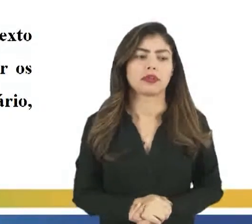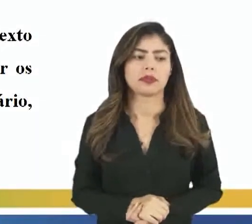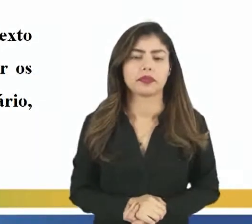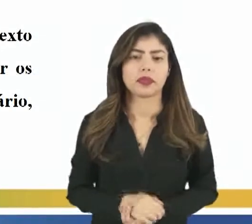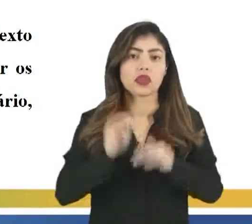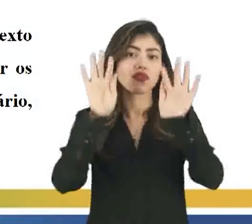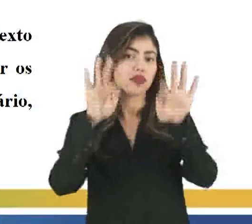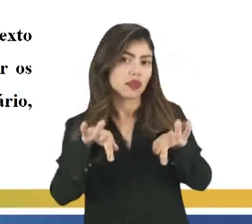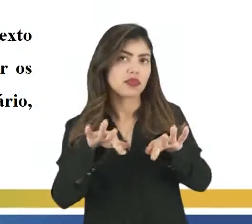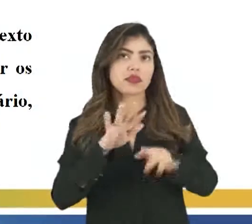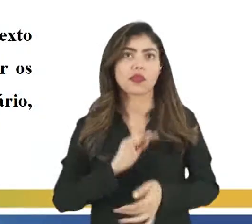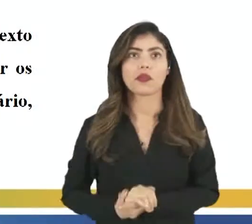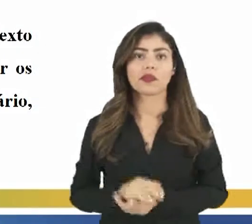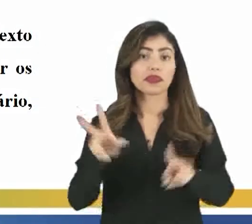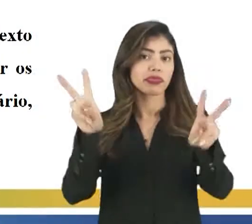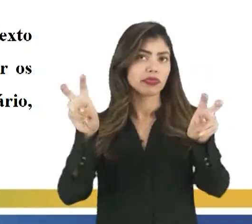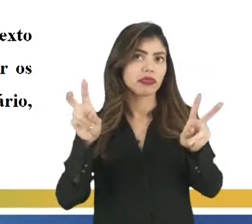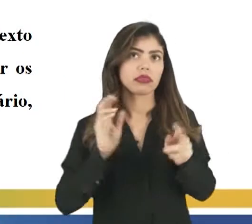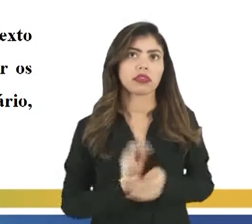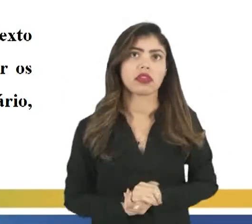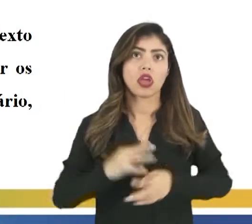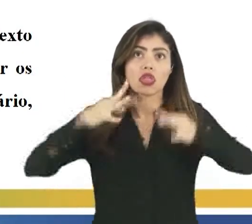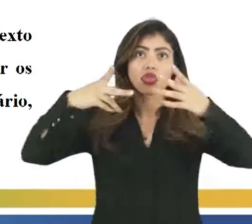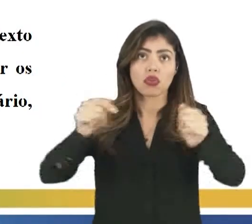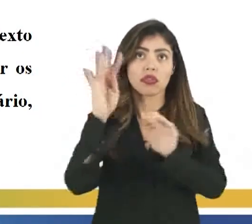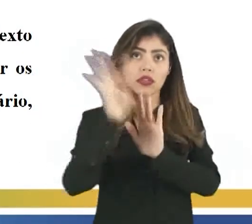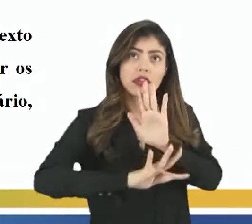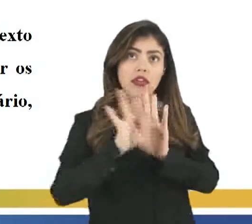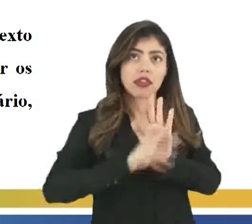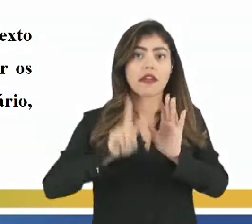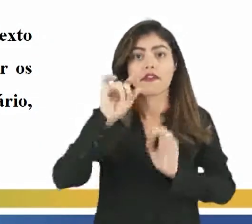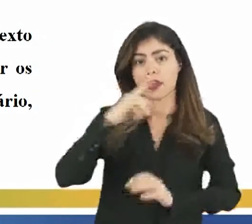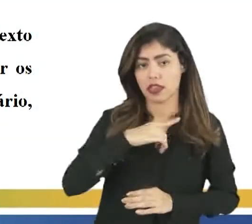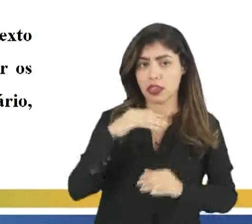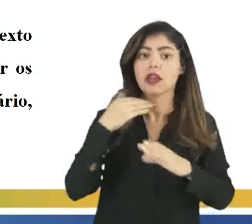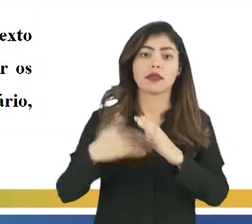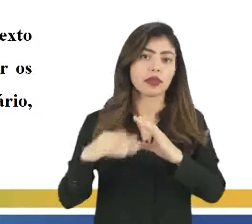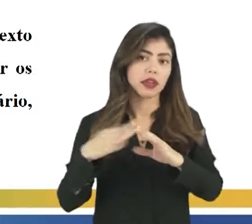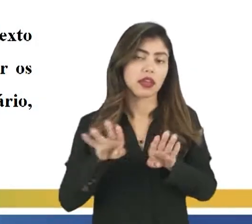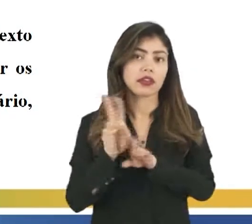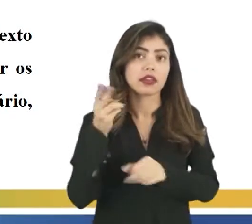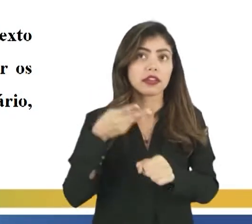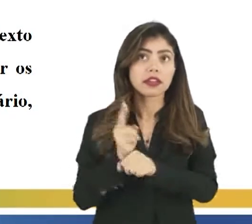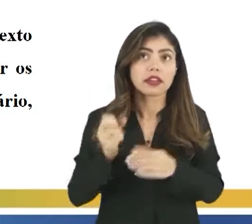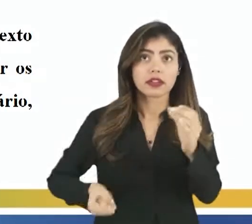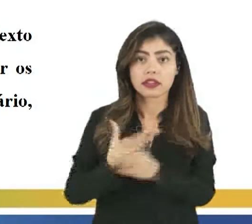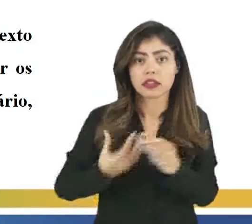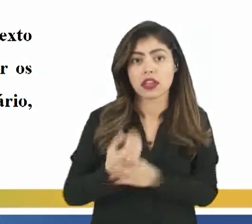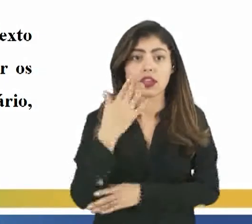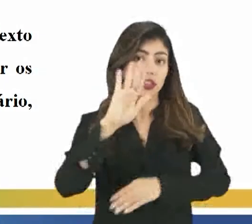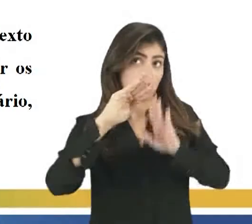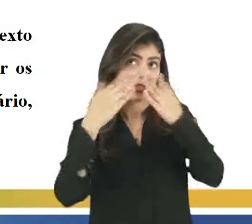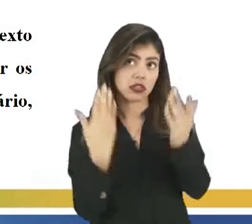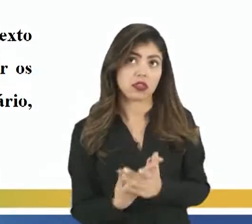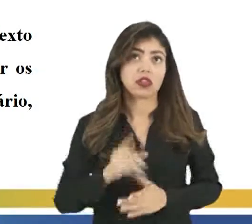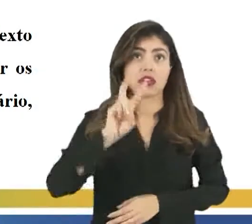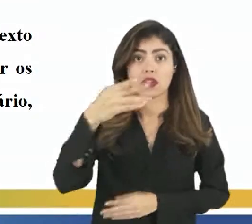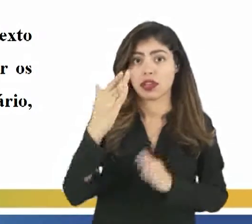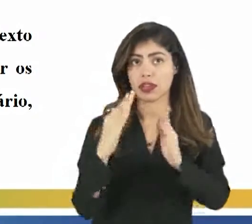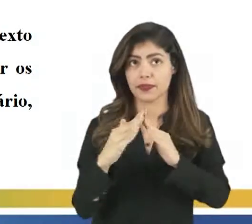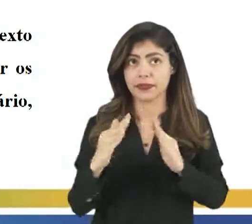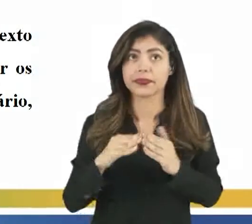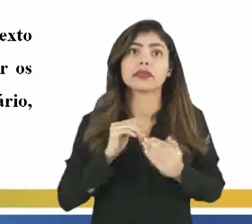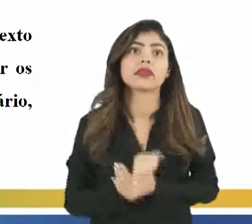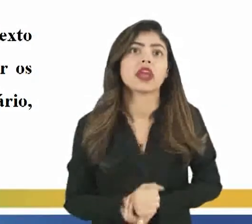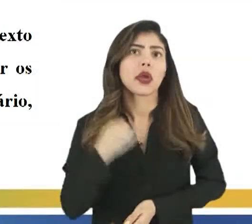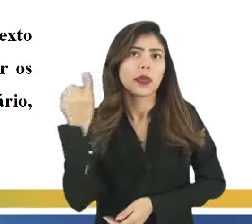Aí nós temos as considerações finais do assunto para todo texto que vai se produzir, seja na escola, seja em